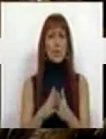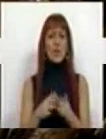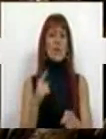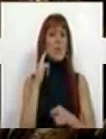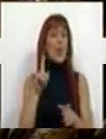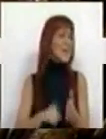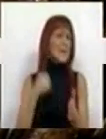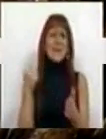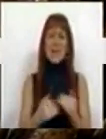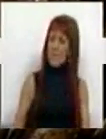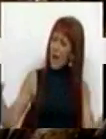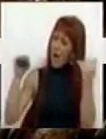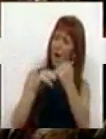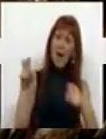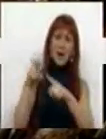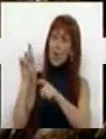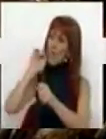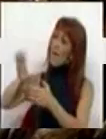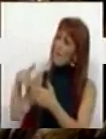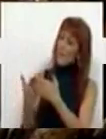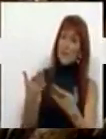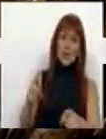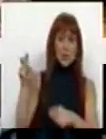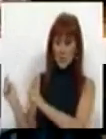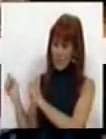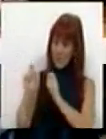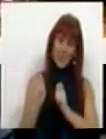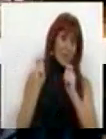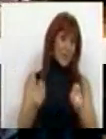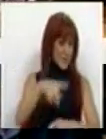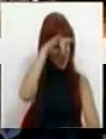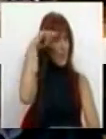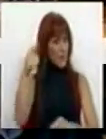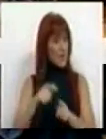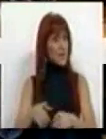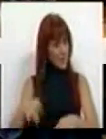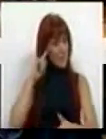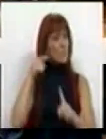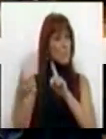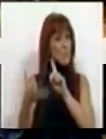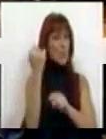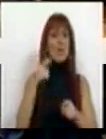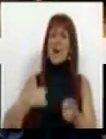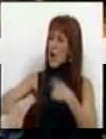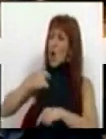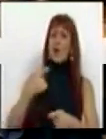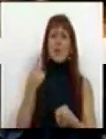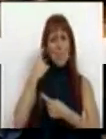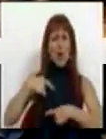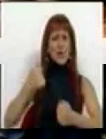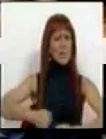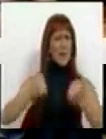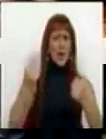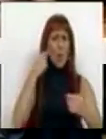procura sempre estar à altura do lugar do seu pai é um lugar do difícil de atingir acho que nós trabalhem